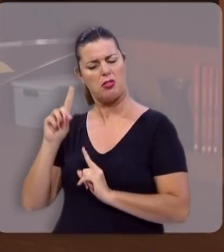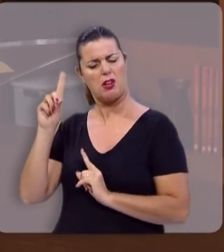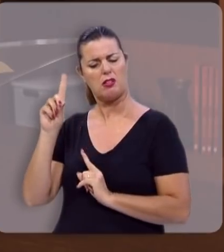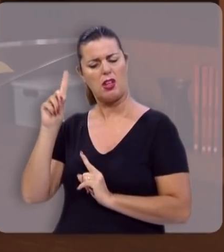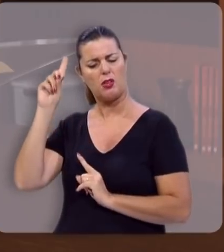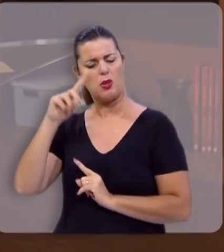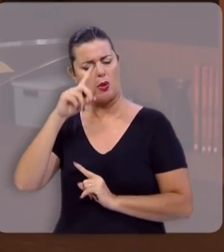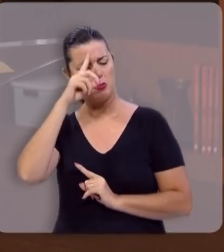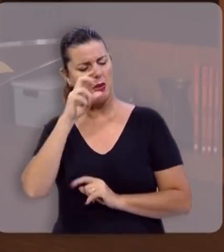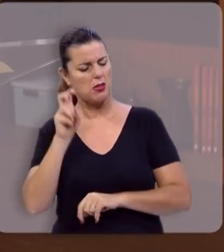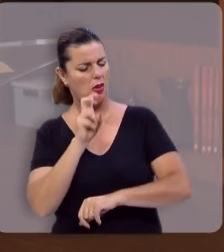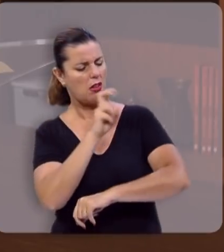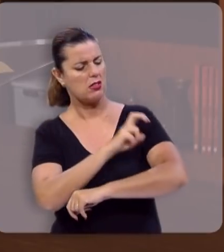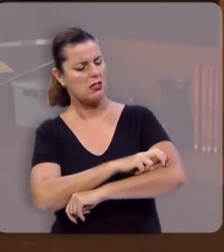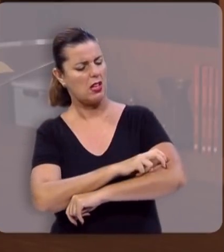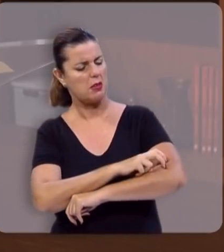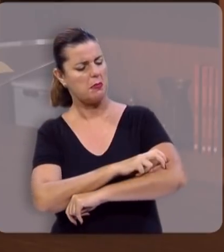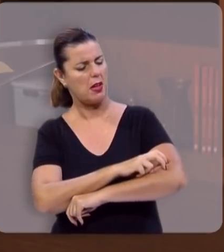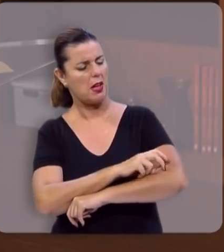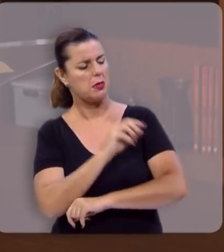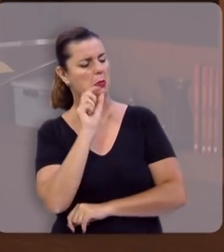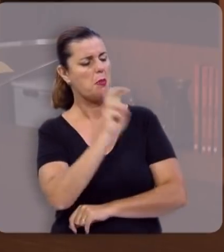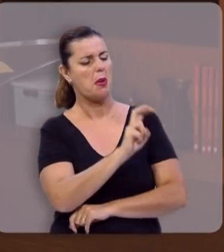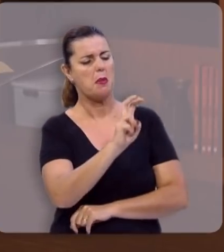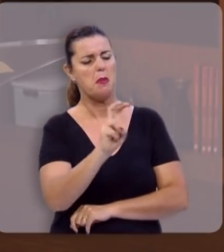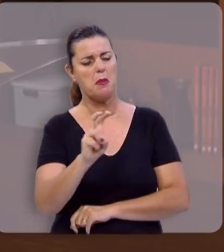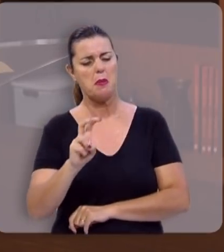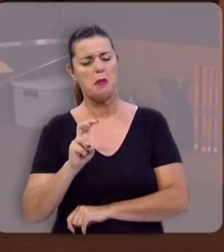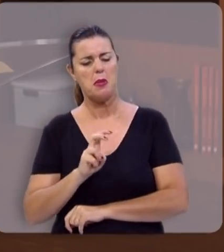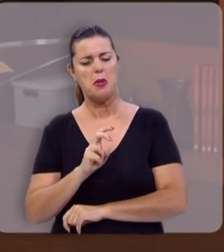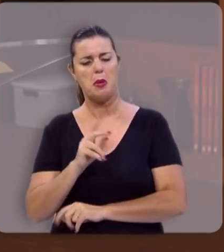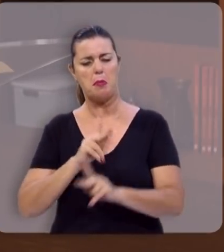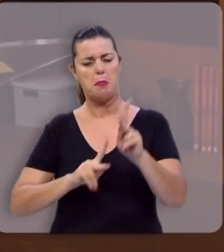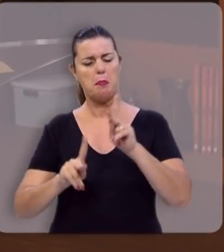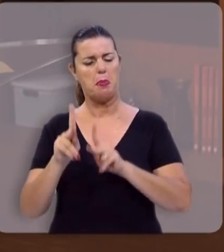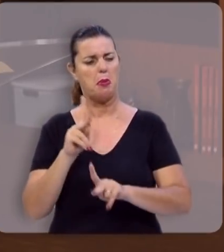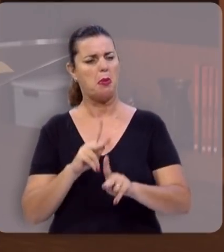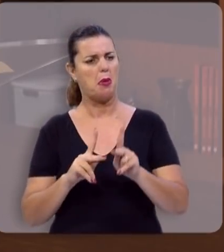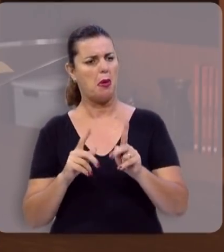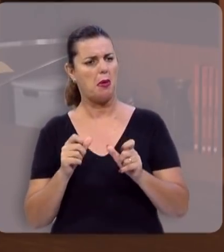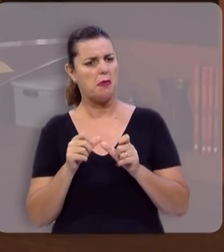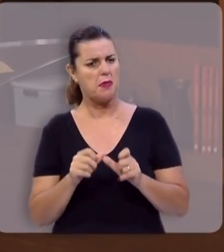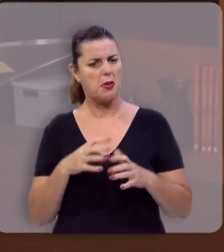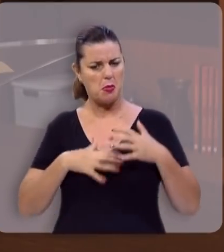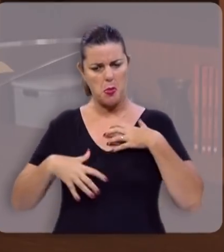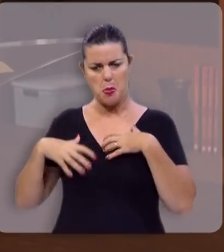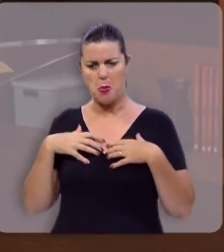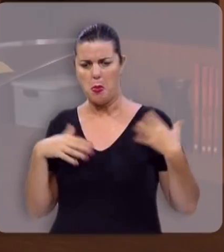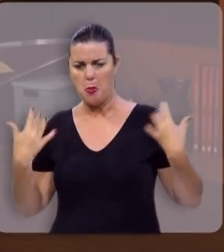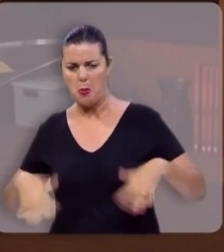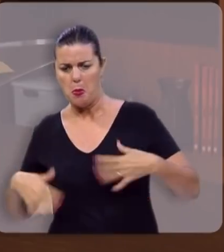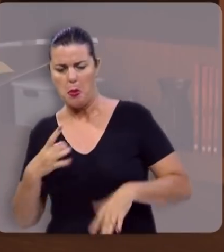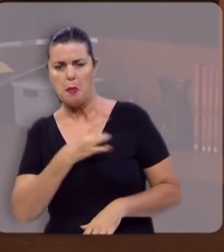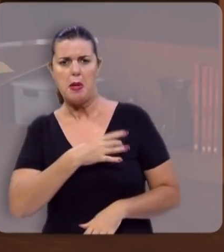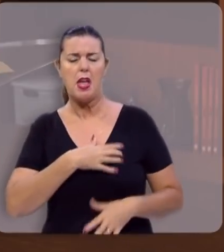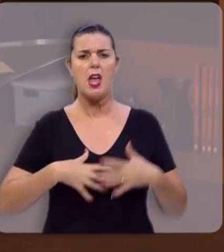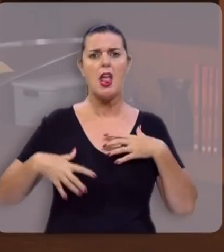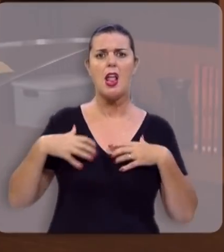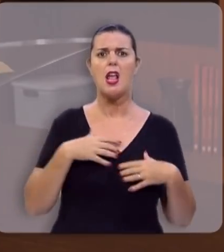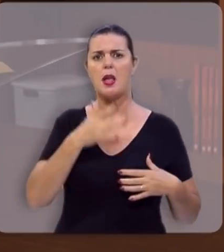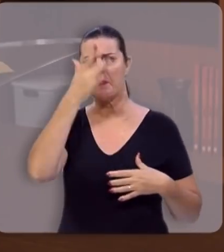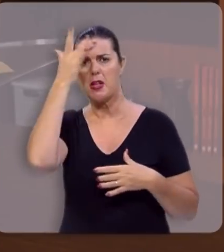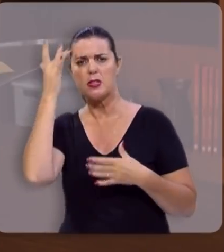as serpentes abrasadoras para picar o povo, e o povo ficou atormentado, apavorado, desesperado, e as pessoas